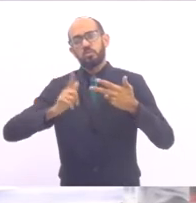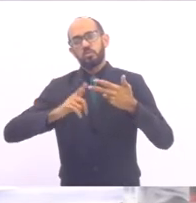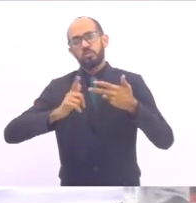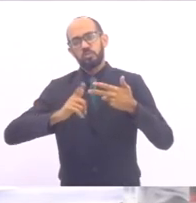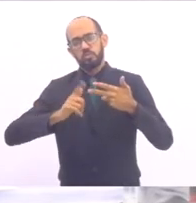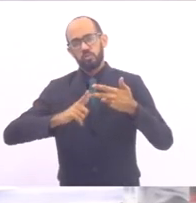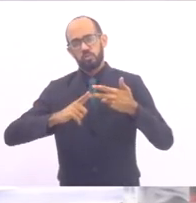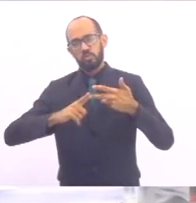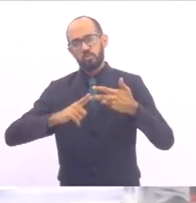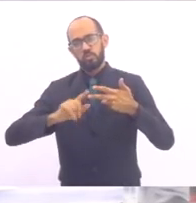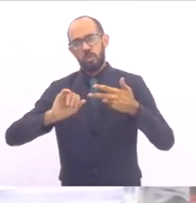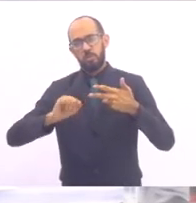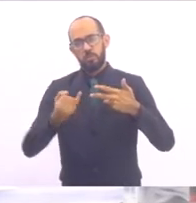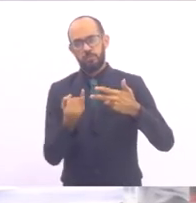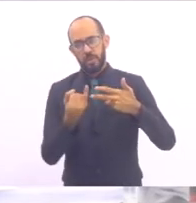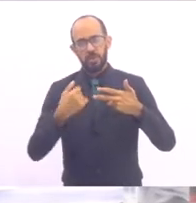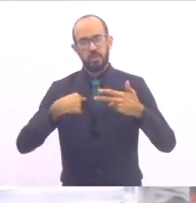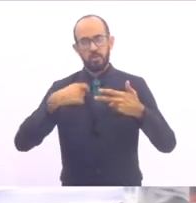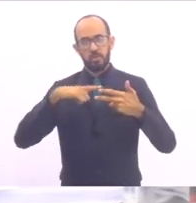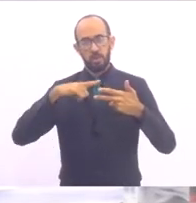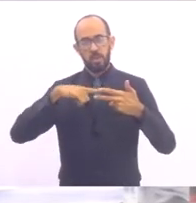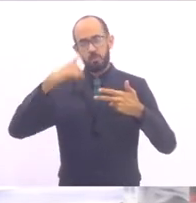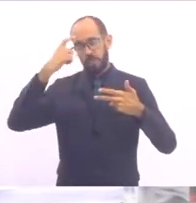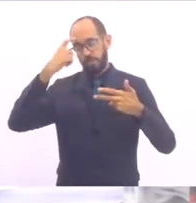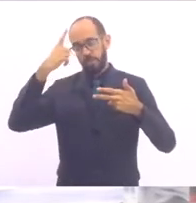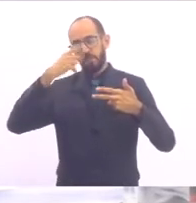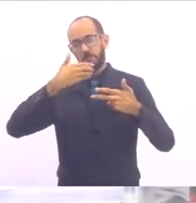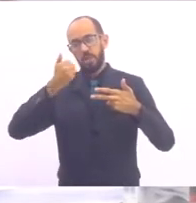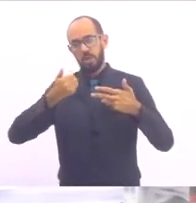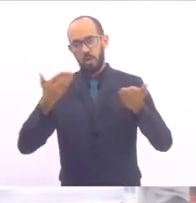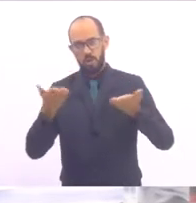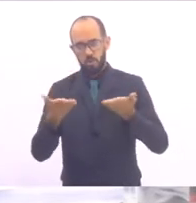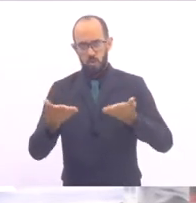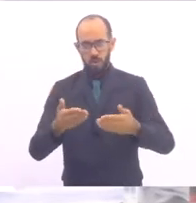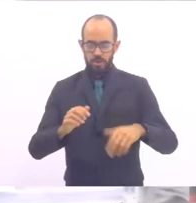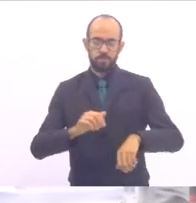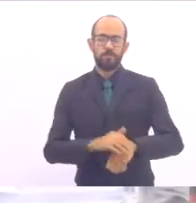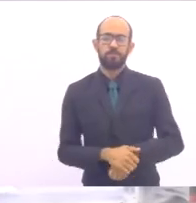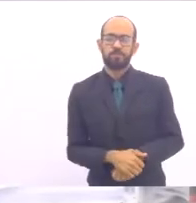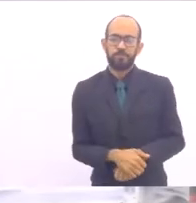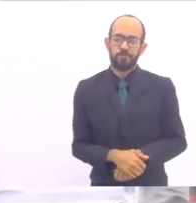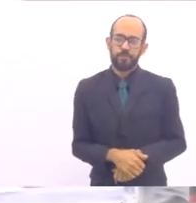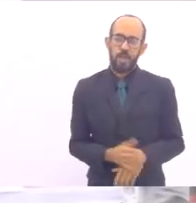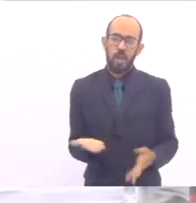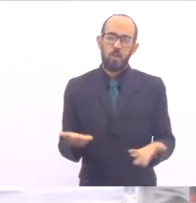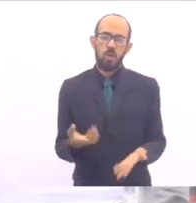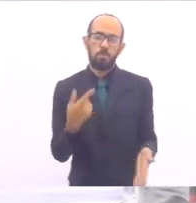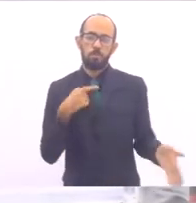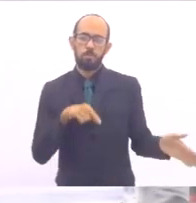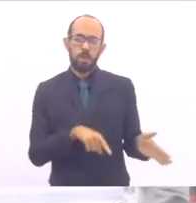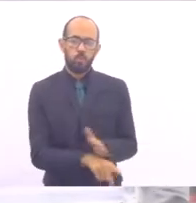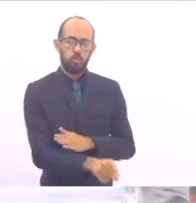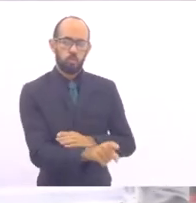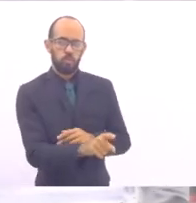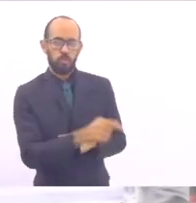fiquei com uma ideia mais atualizada do que é e de que fase está. Eu pergunto